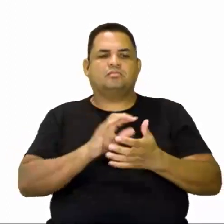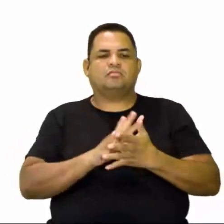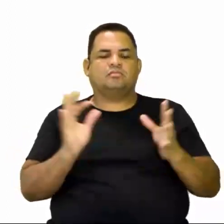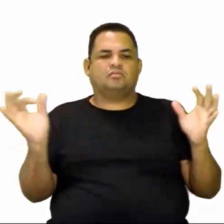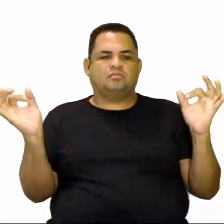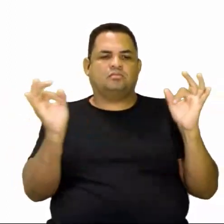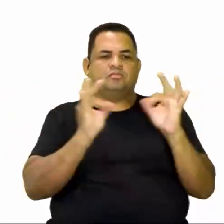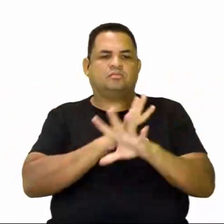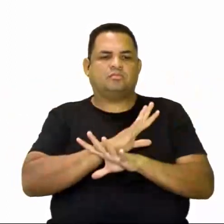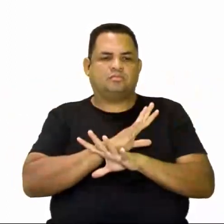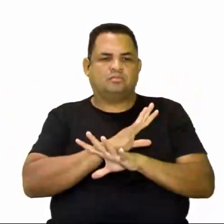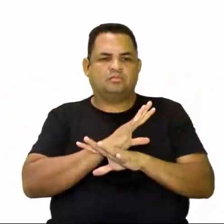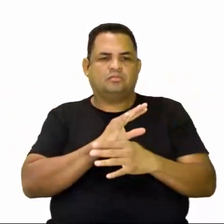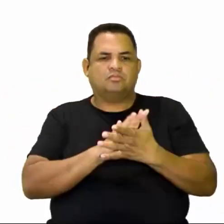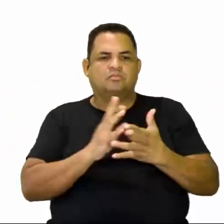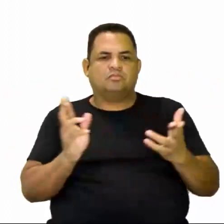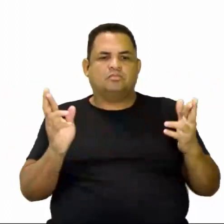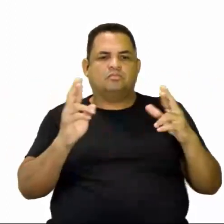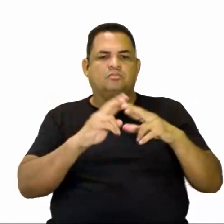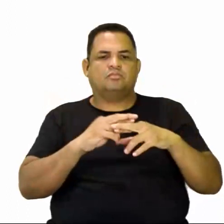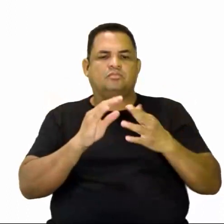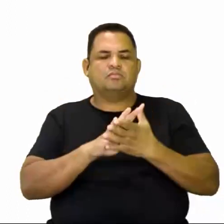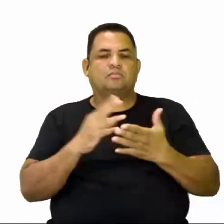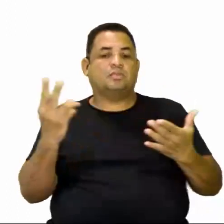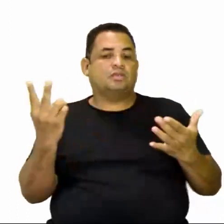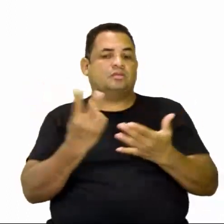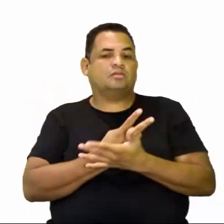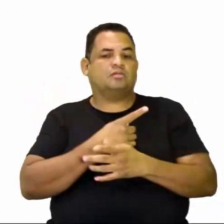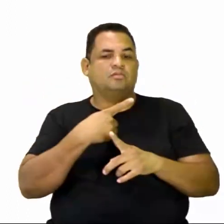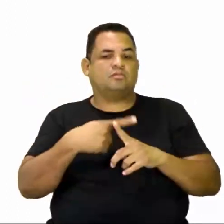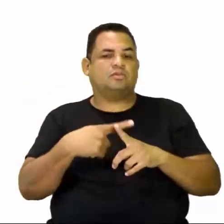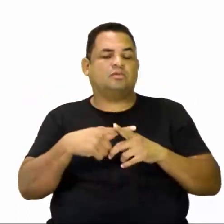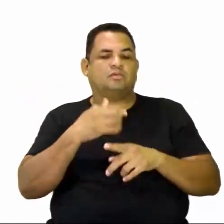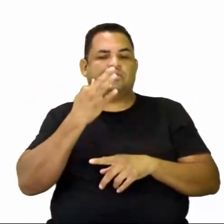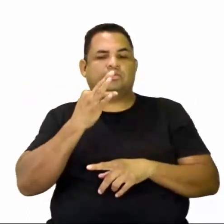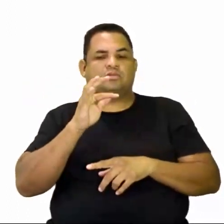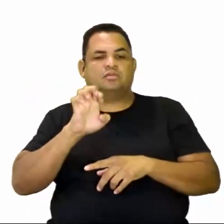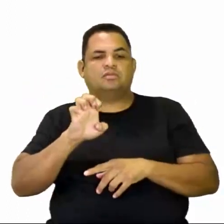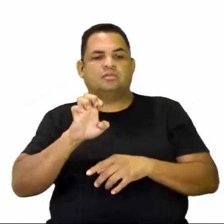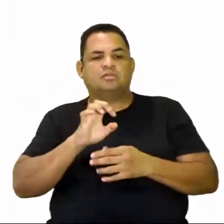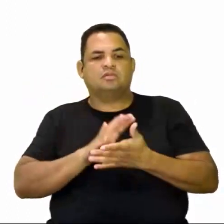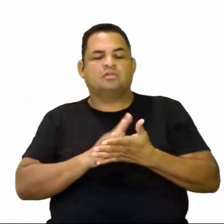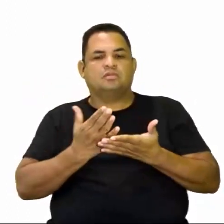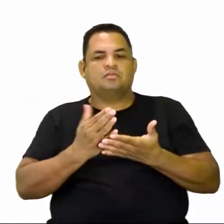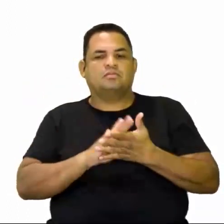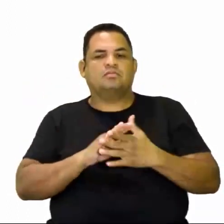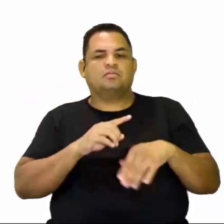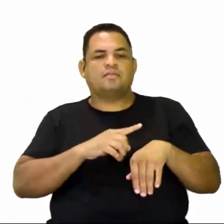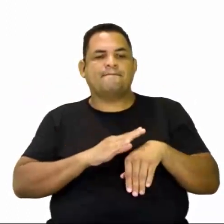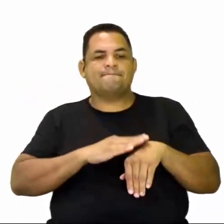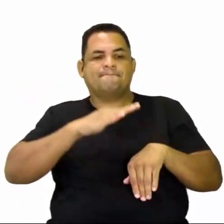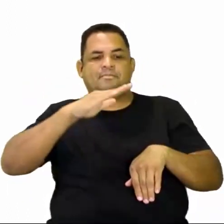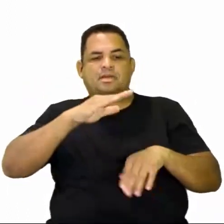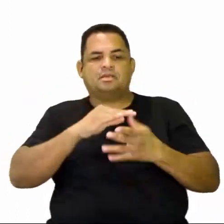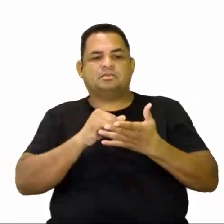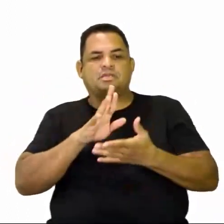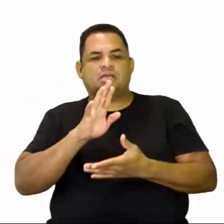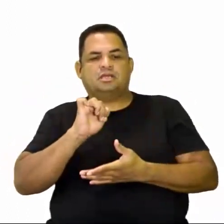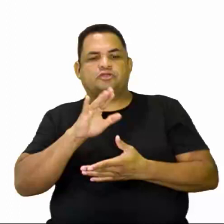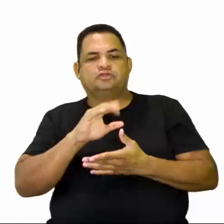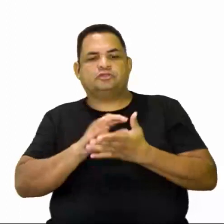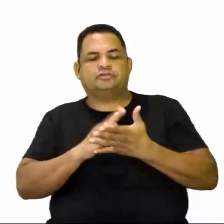Portanto, a reação acima só ocorreu porque o ferro ele é mais reativo do